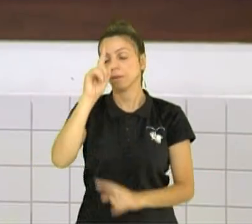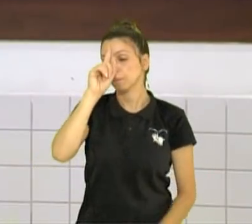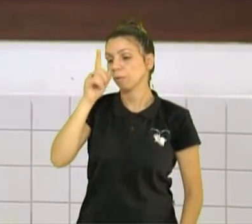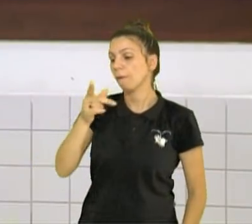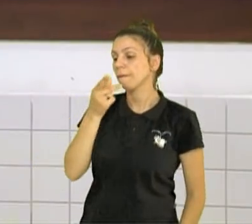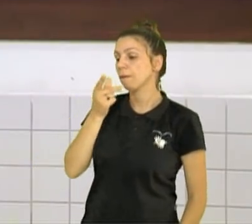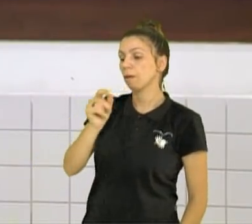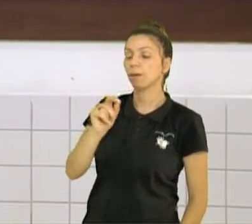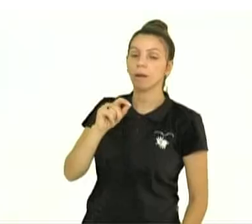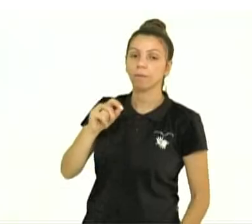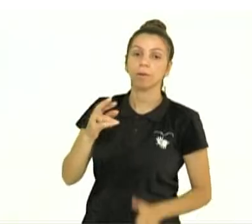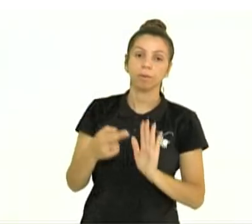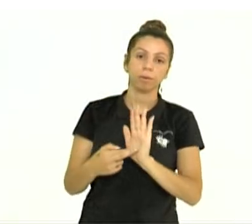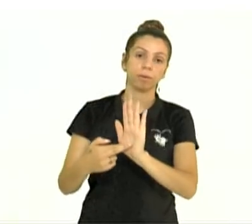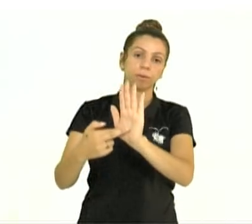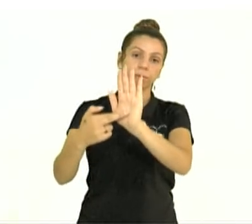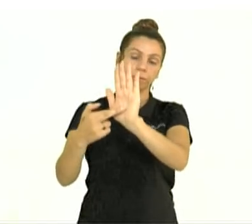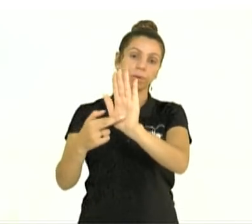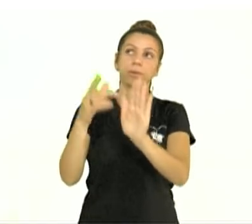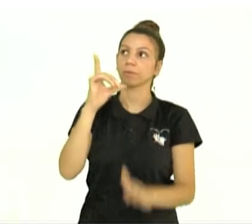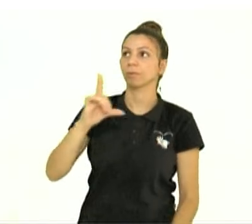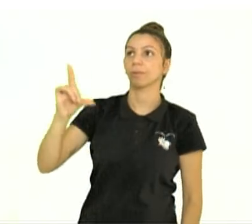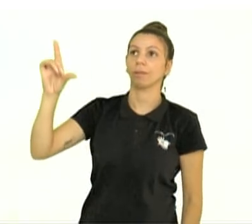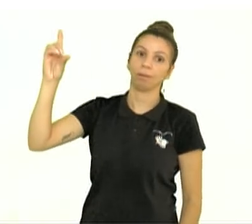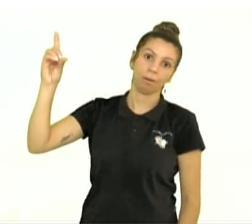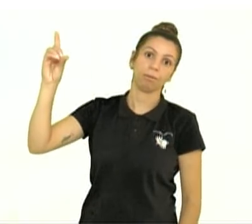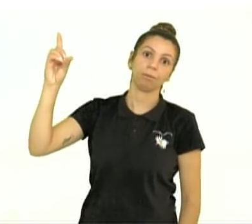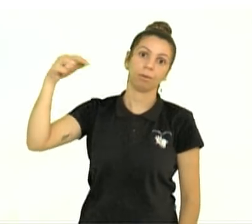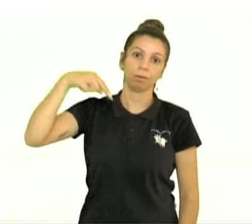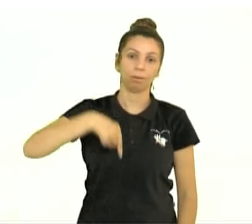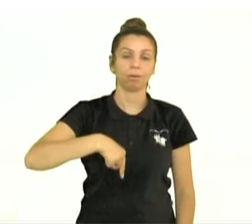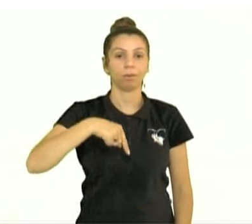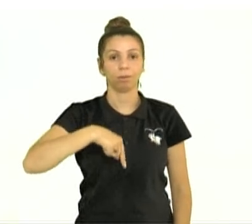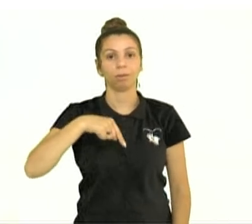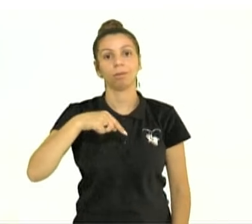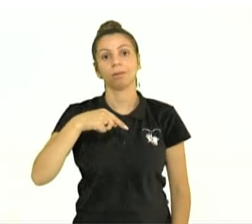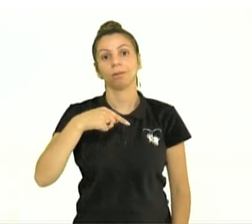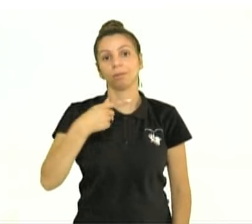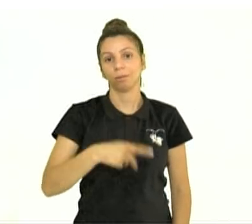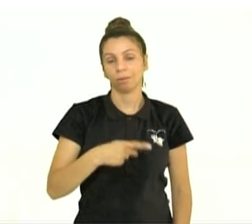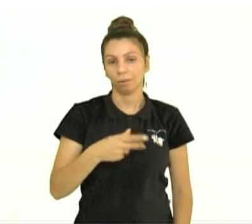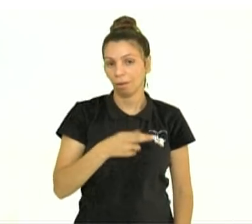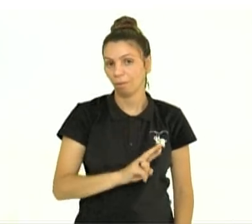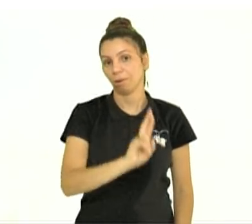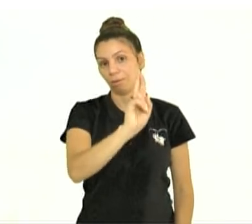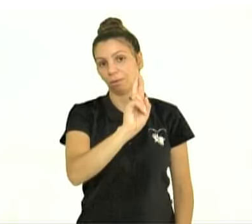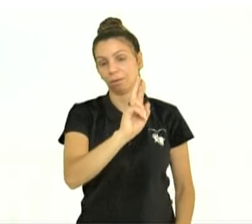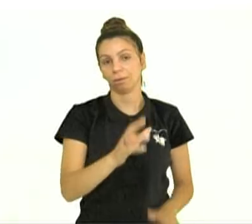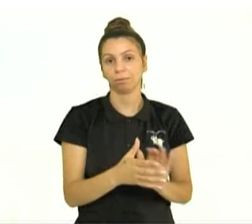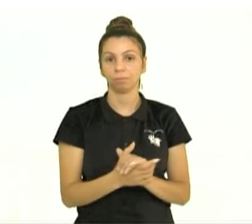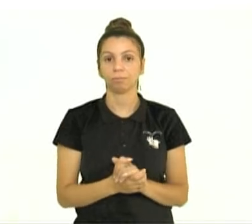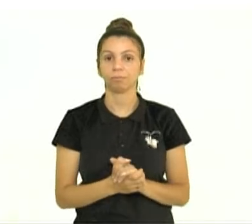que é representante de deuses, de Deus na Terra. É a teoria do direito divino do rei.